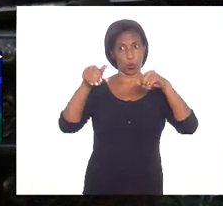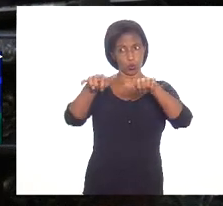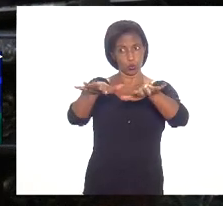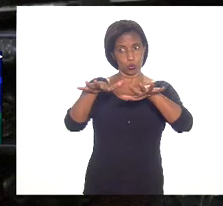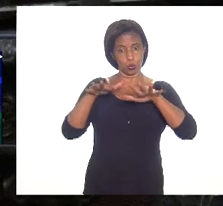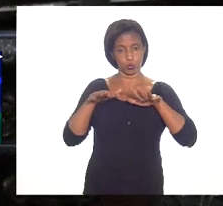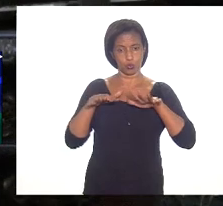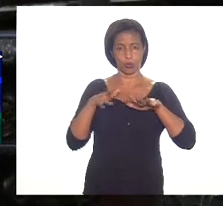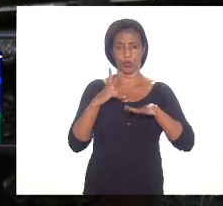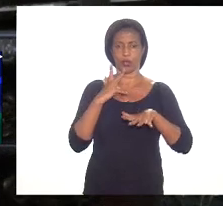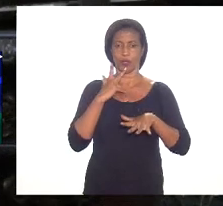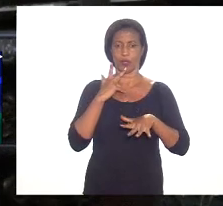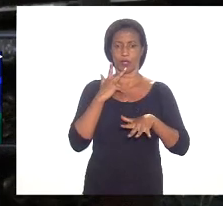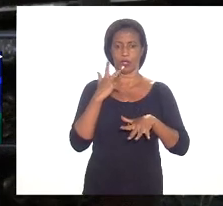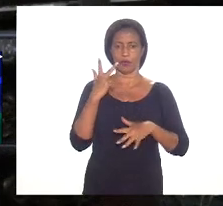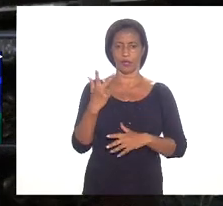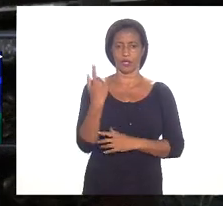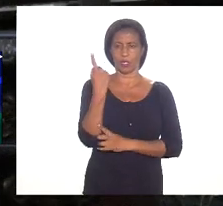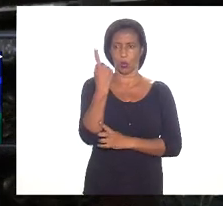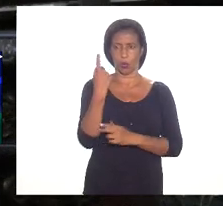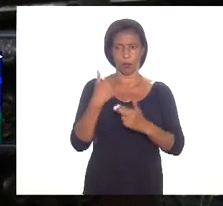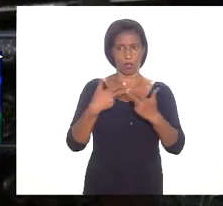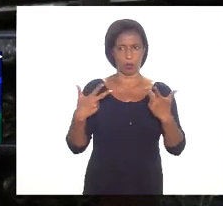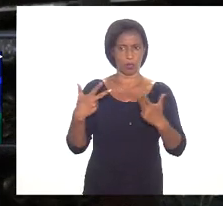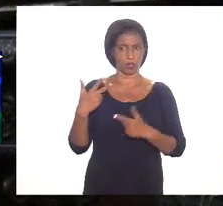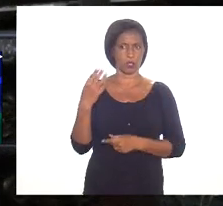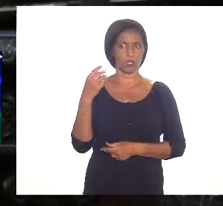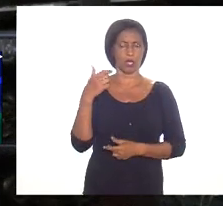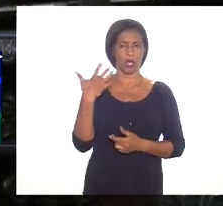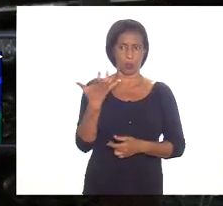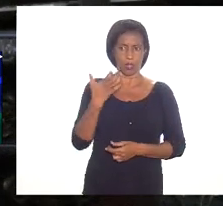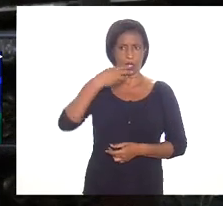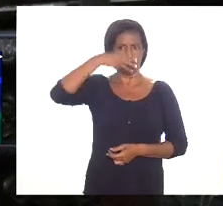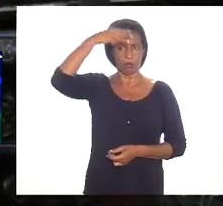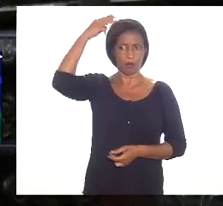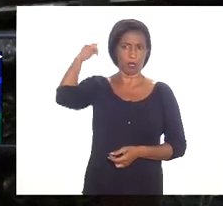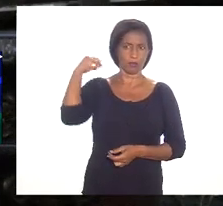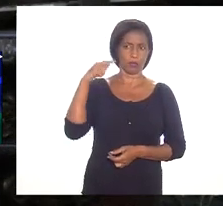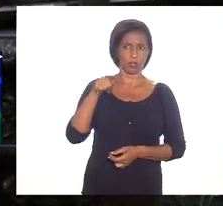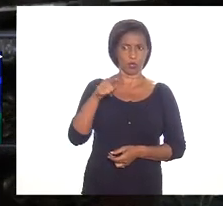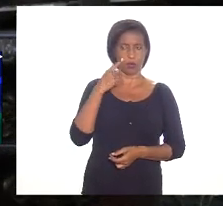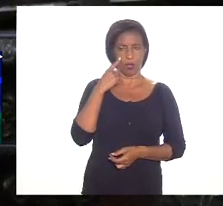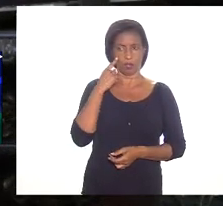estamos Eu quero fazer uma coisa aqui quero que o Márcio Pacheco esteja e no plenário